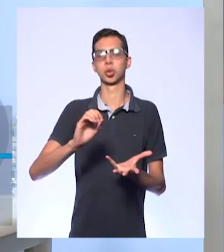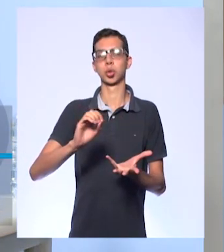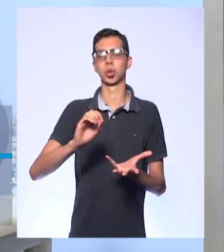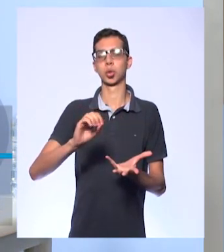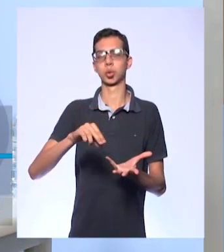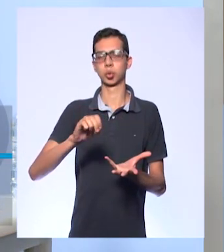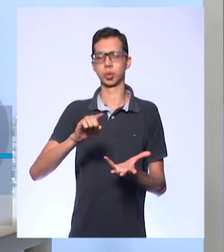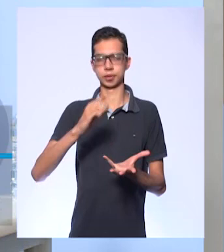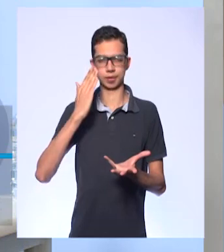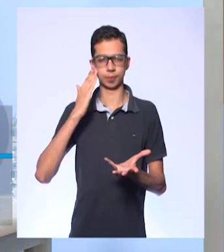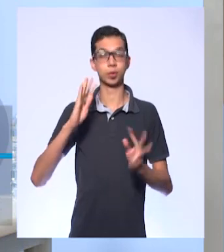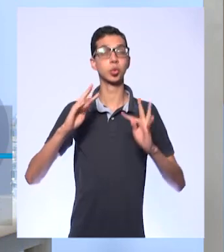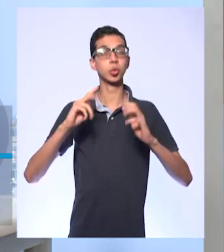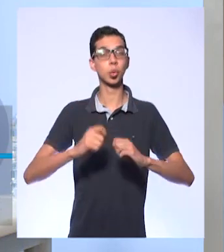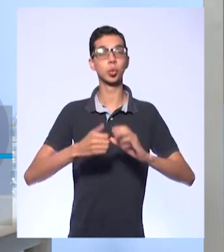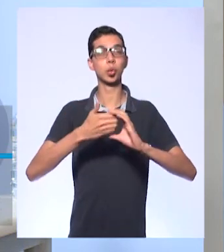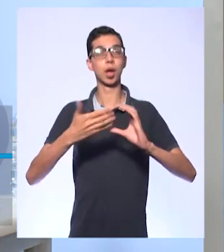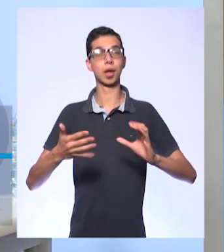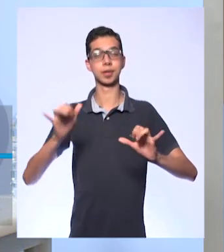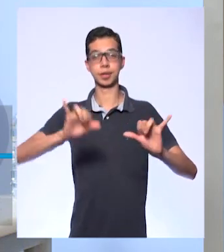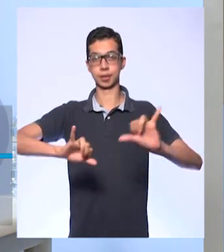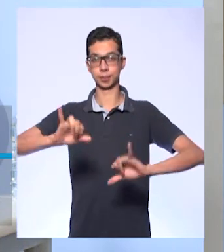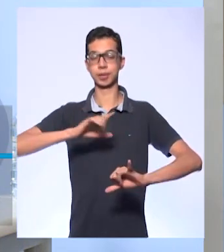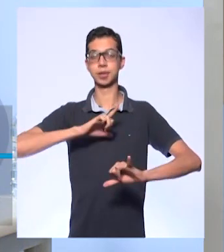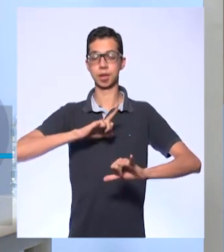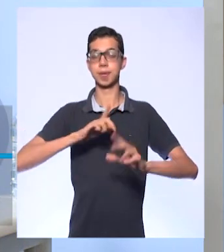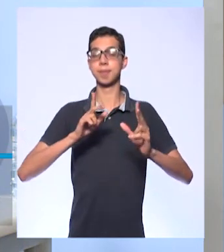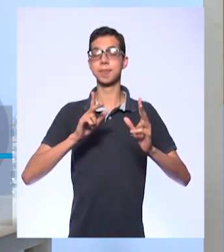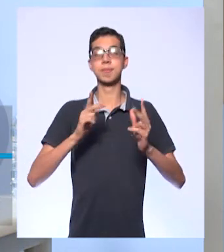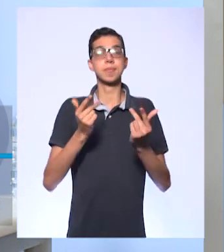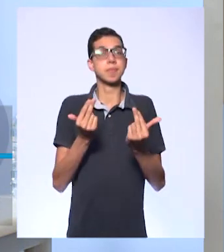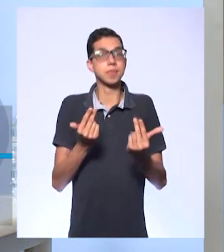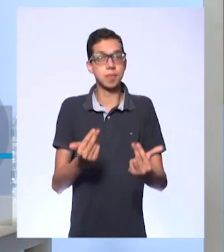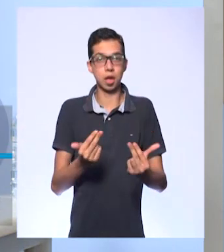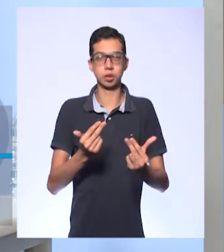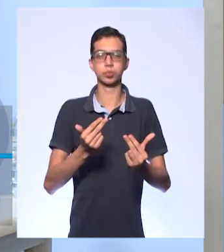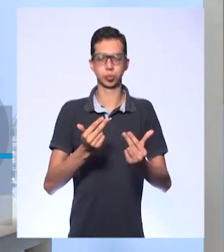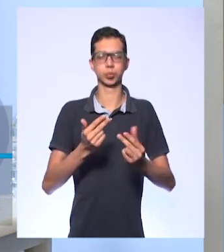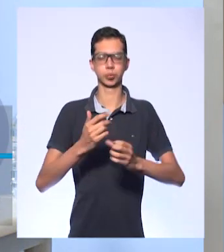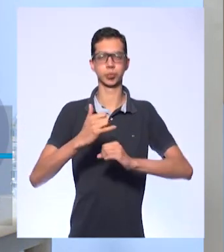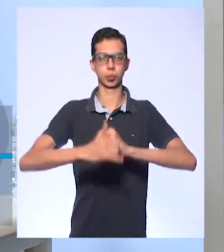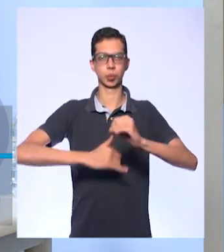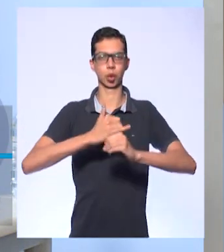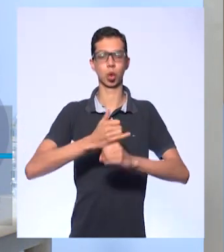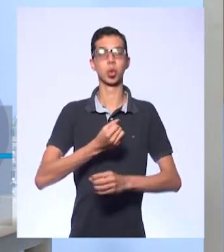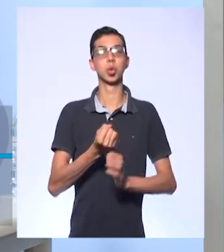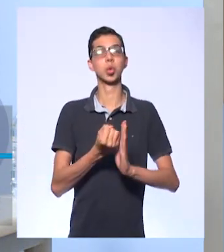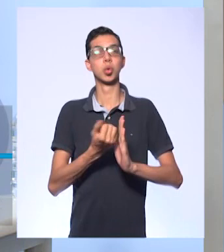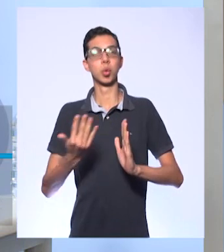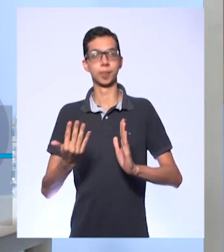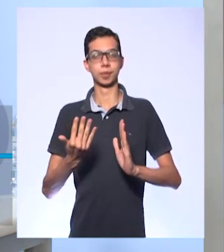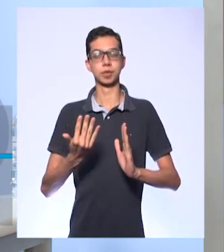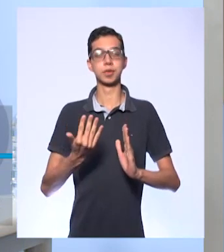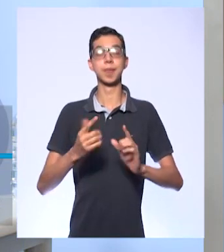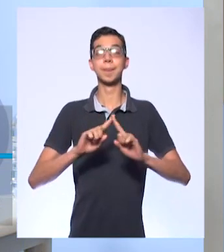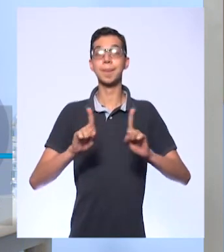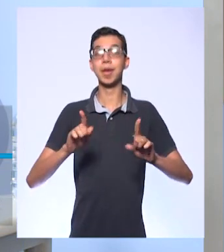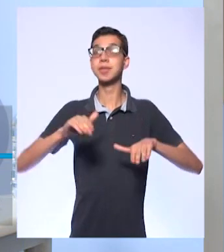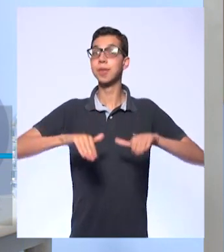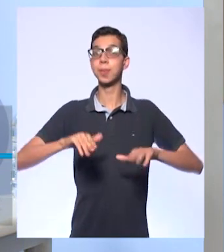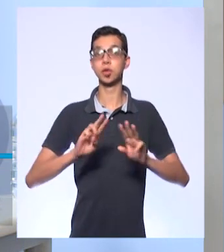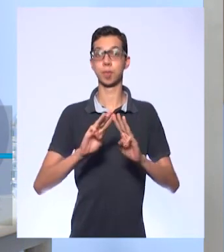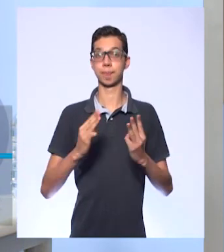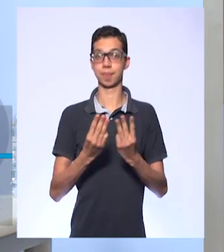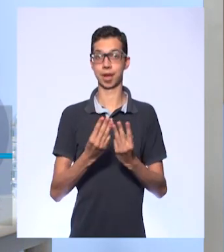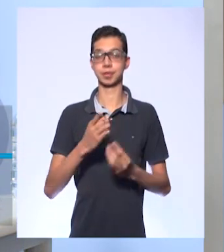né? Que têm o mesmo número atômico, ou seja, que é o mesmo elemento químico, porém ele varia o quê? A sua massa. Lembrando que